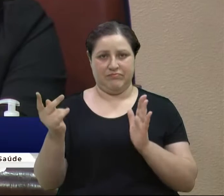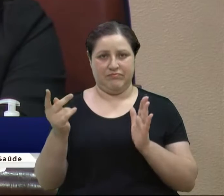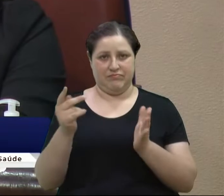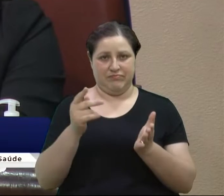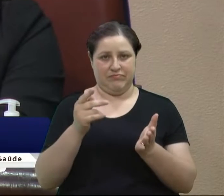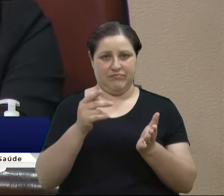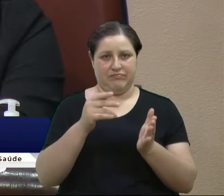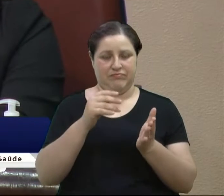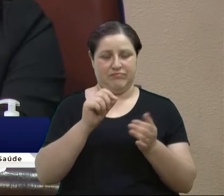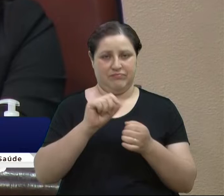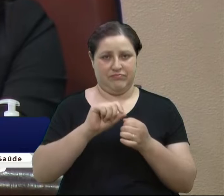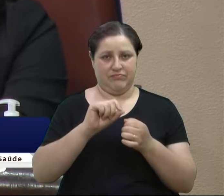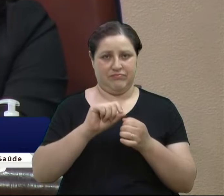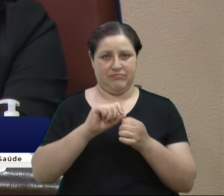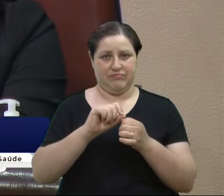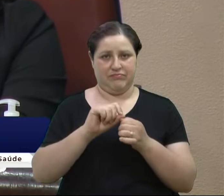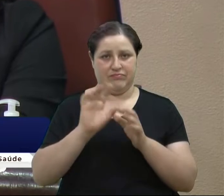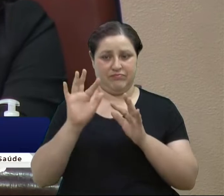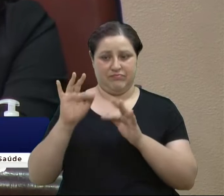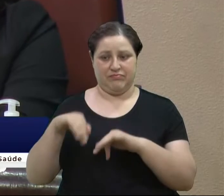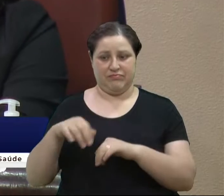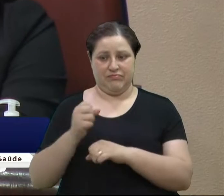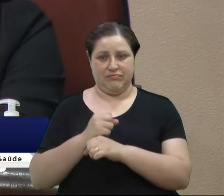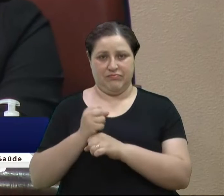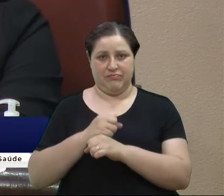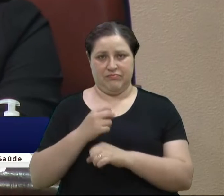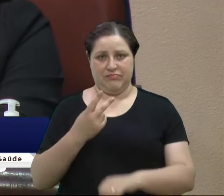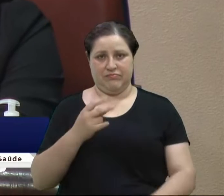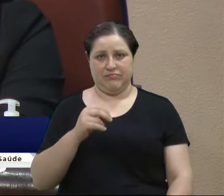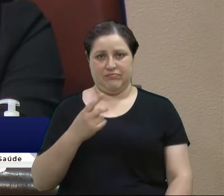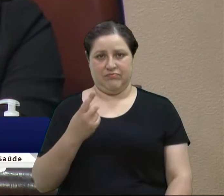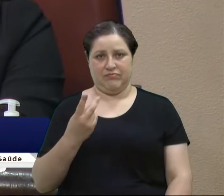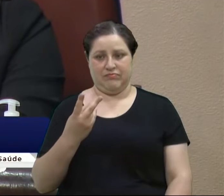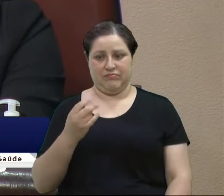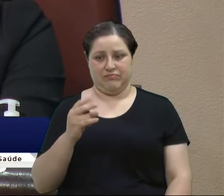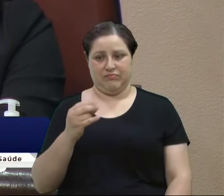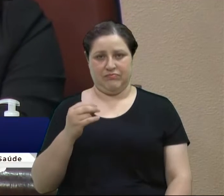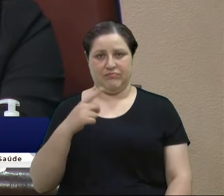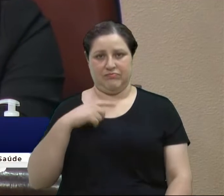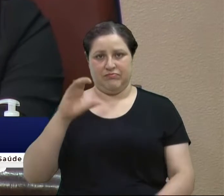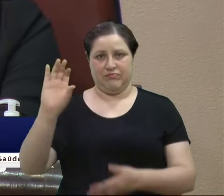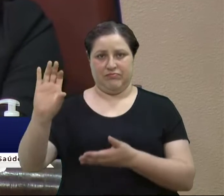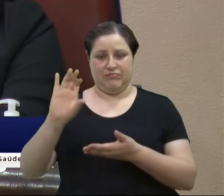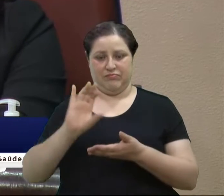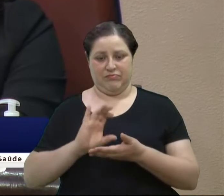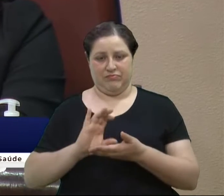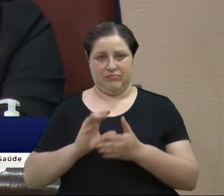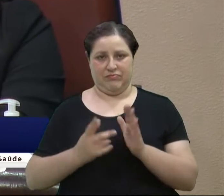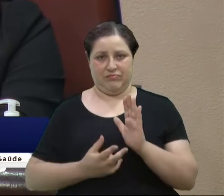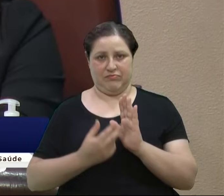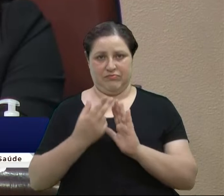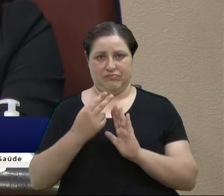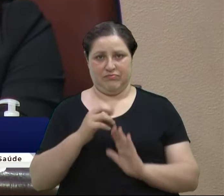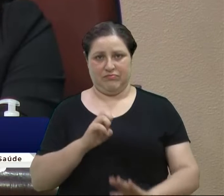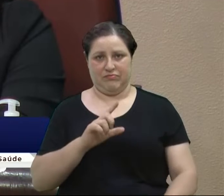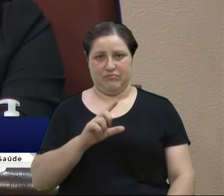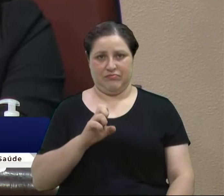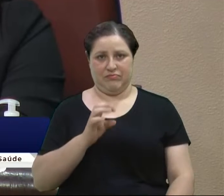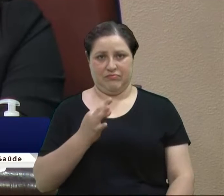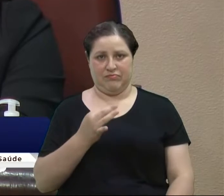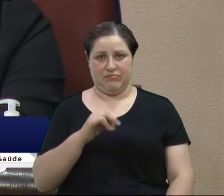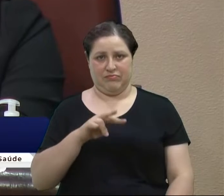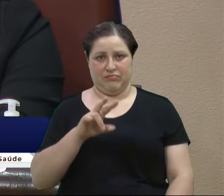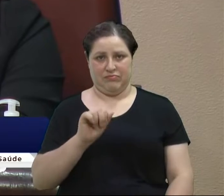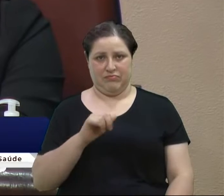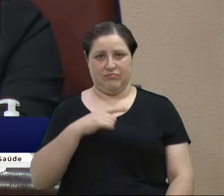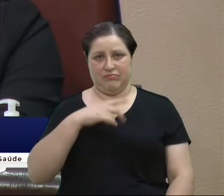2020, né, no qual ela abarca recursos para cirurgias eletivas, e os municípios fizeram as suas programações junto